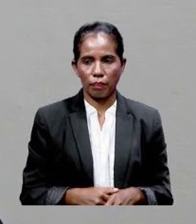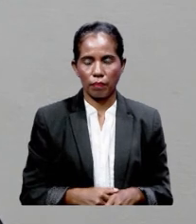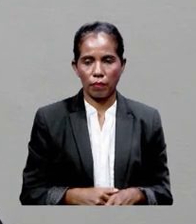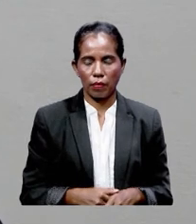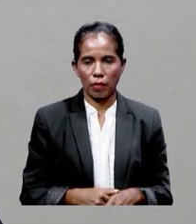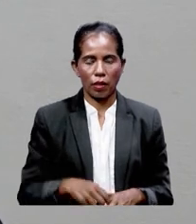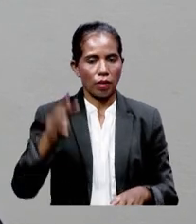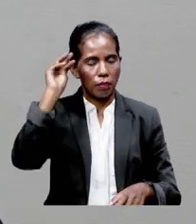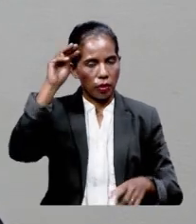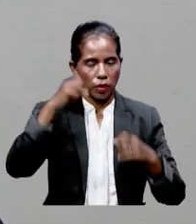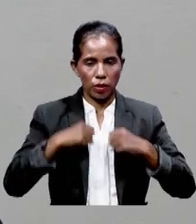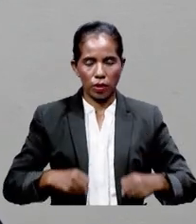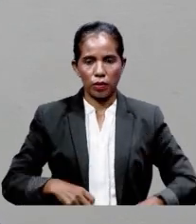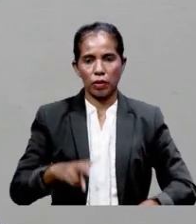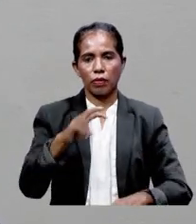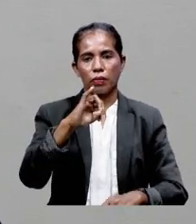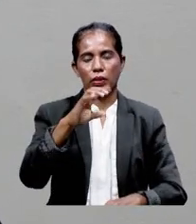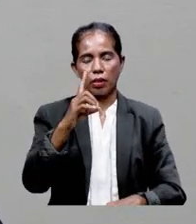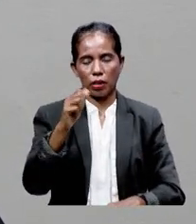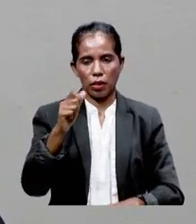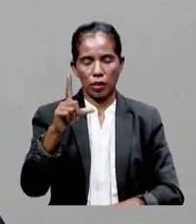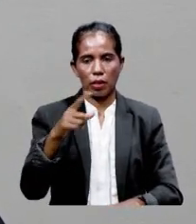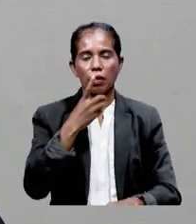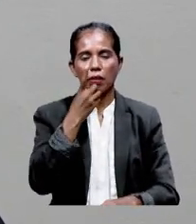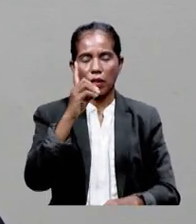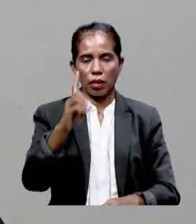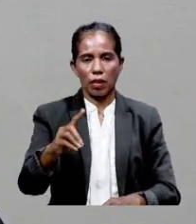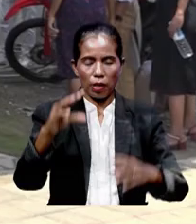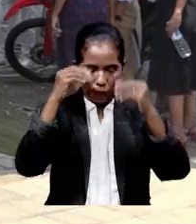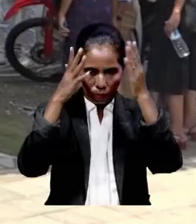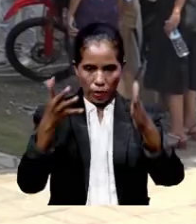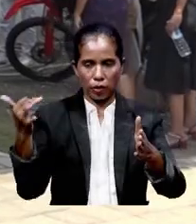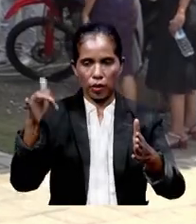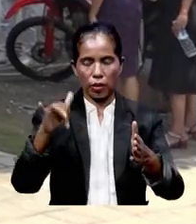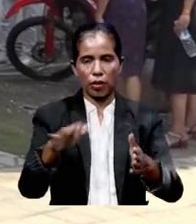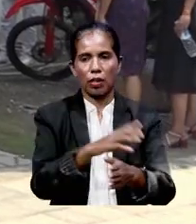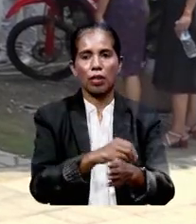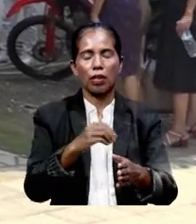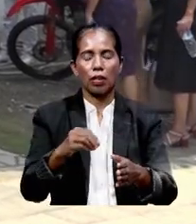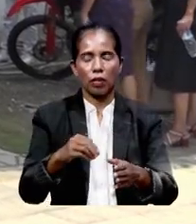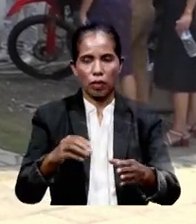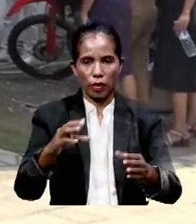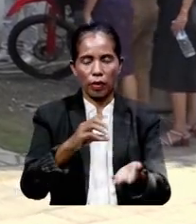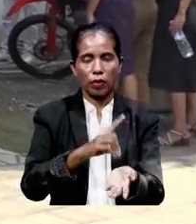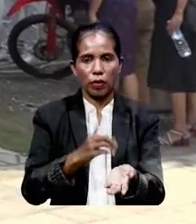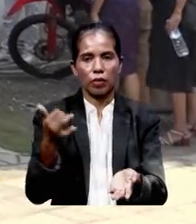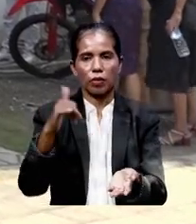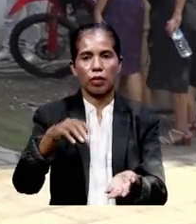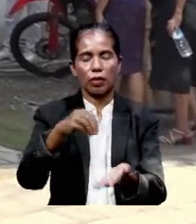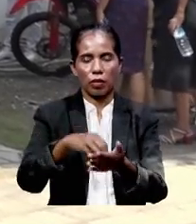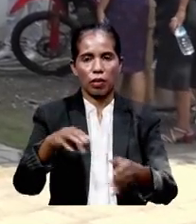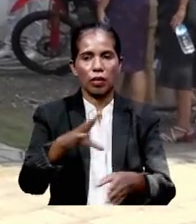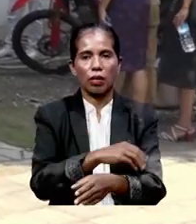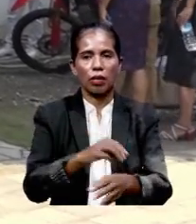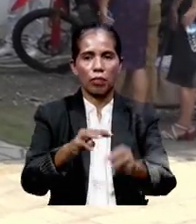Portavoz Ministério da Saúde Vidal de Jesus López declara o recrutamento profissional saúde nebe se destaca em fulano março ne ba facilidade de saúde sira